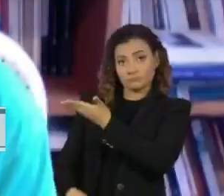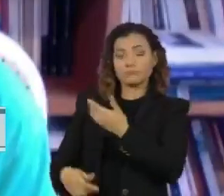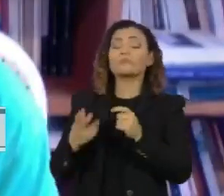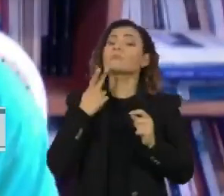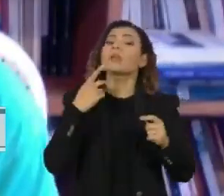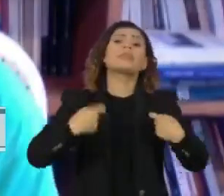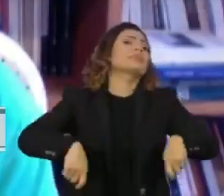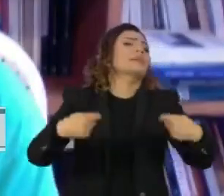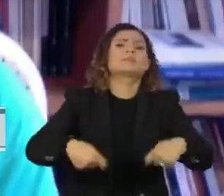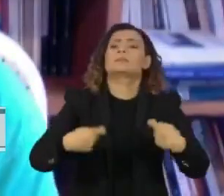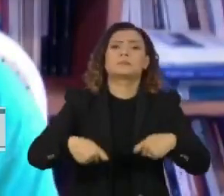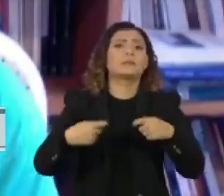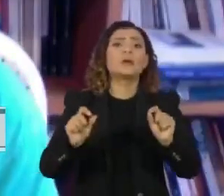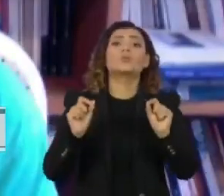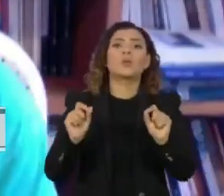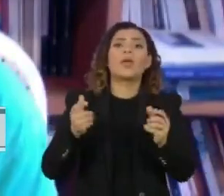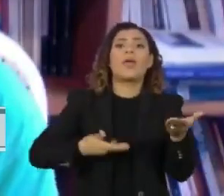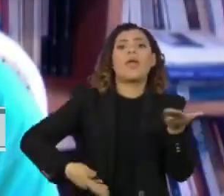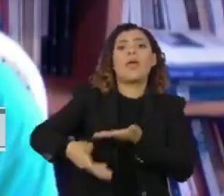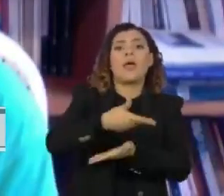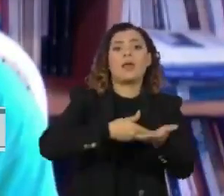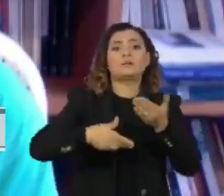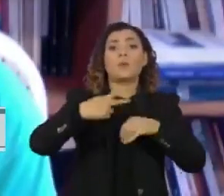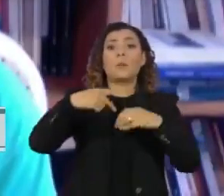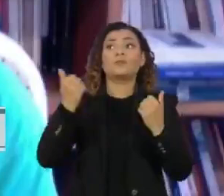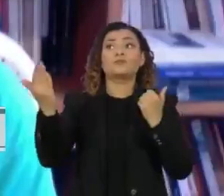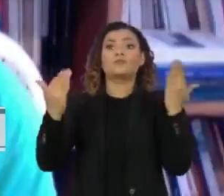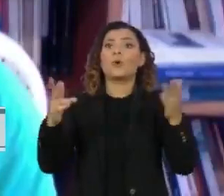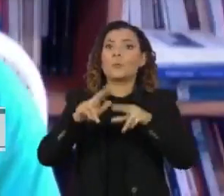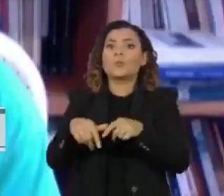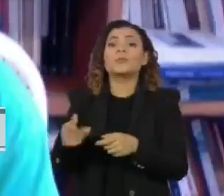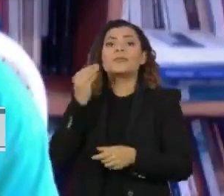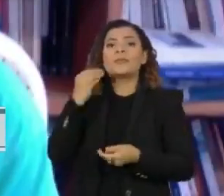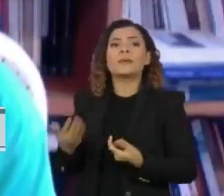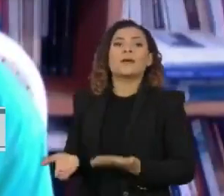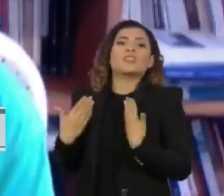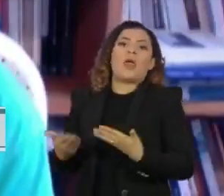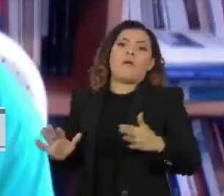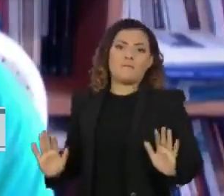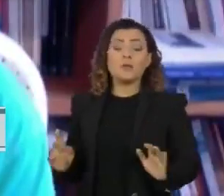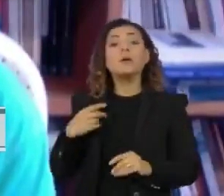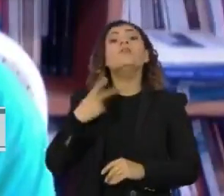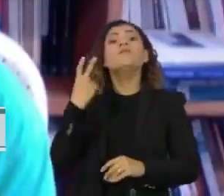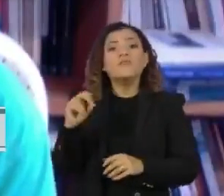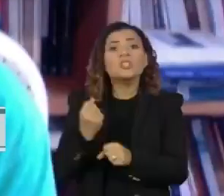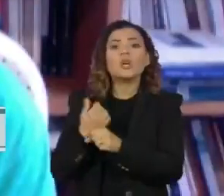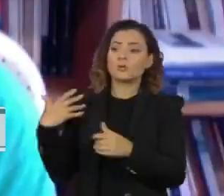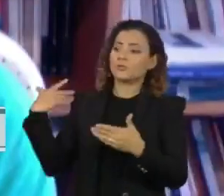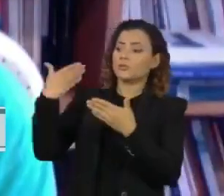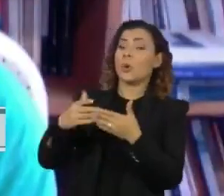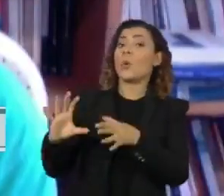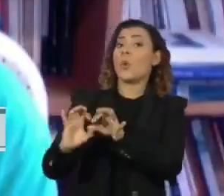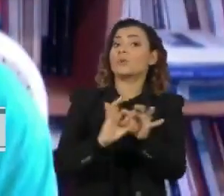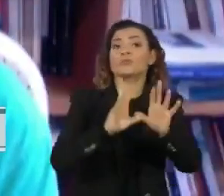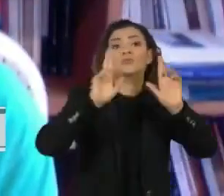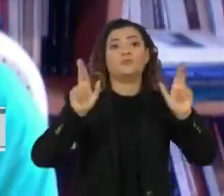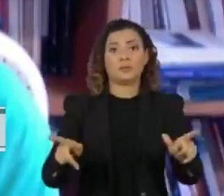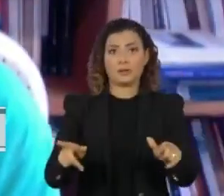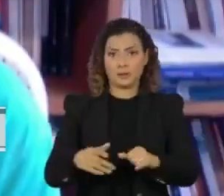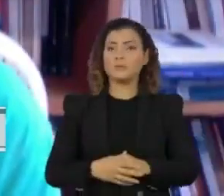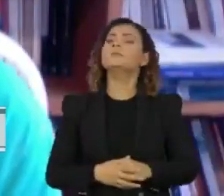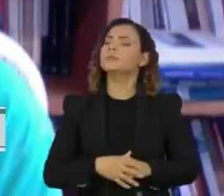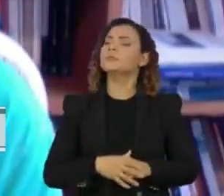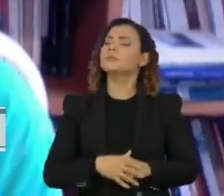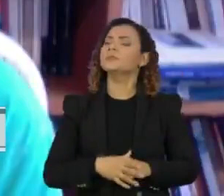a necessidade de manutenção de relações com outros países. Ele diz que em duas décadas o contexto é outro. Ele vai